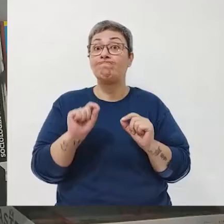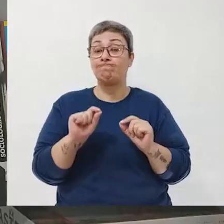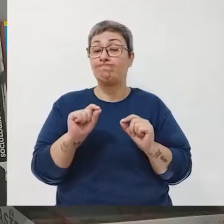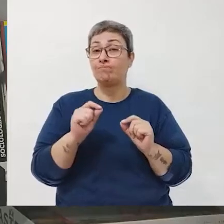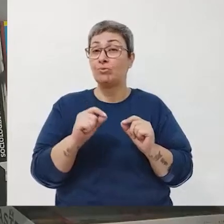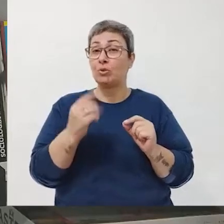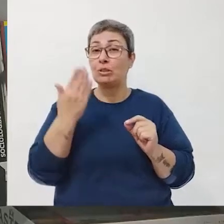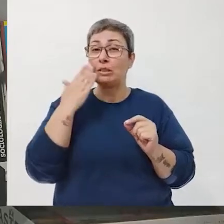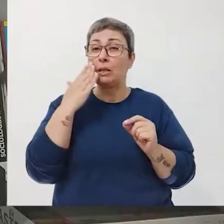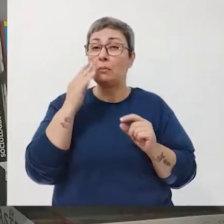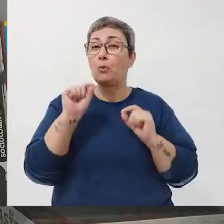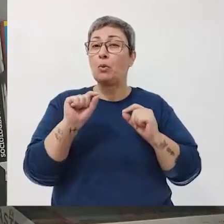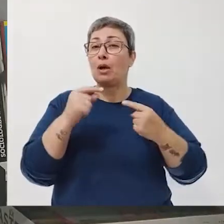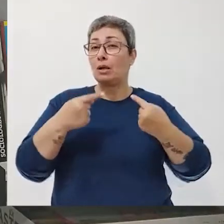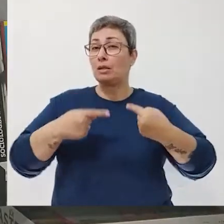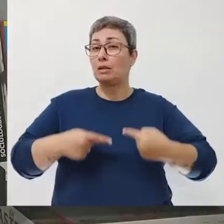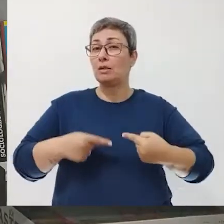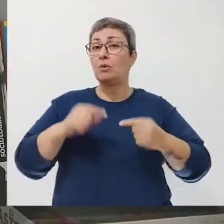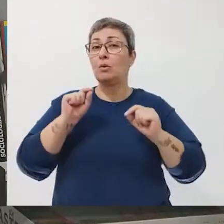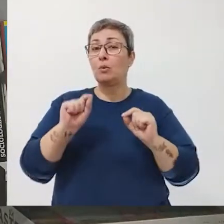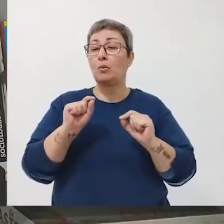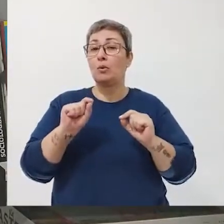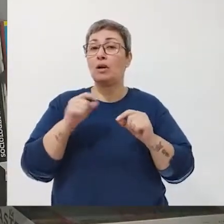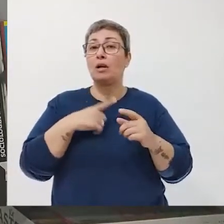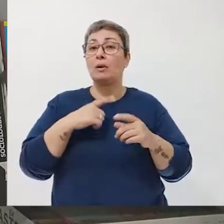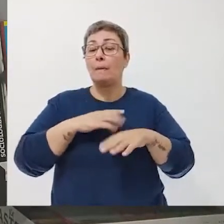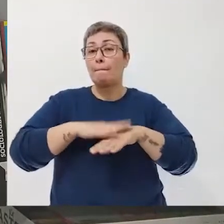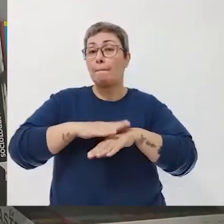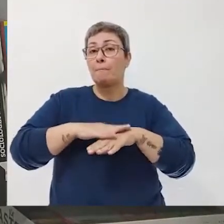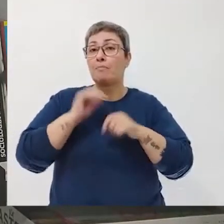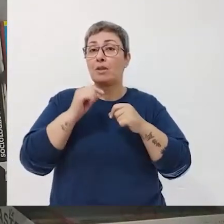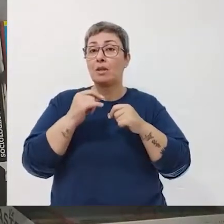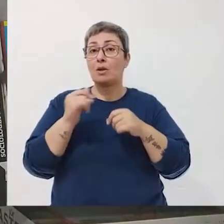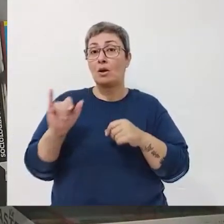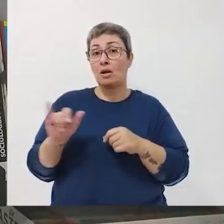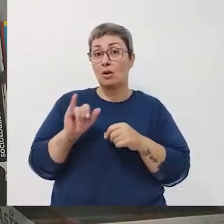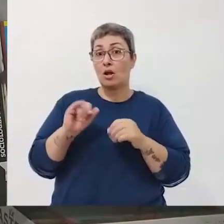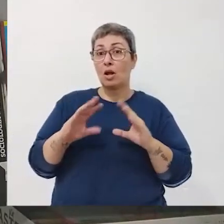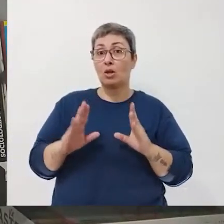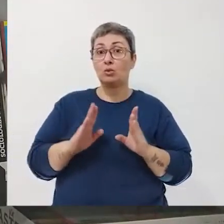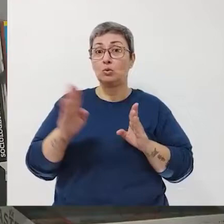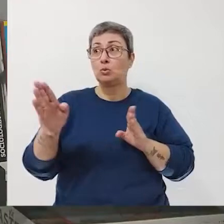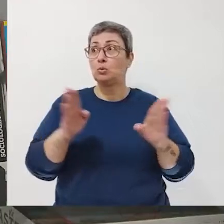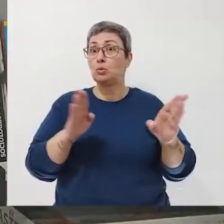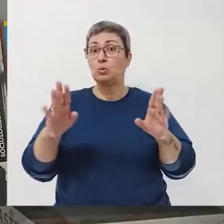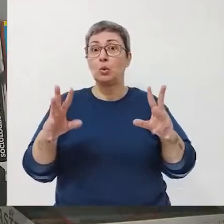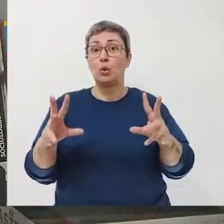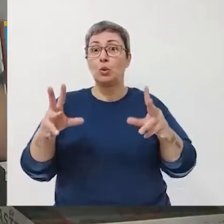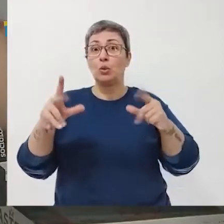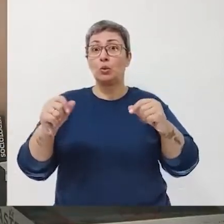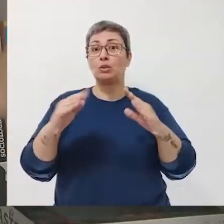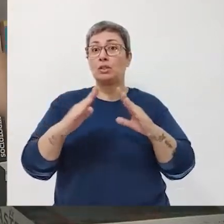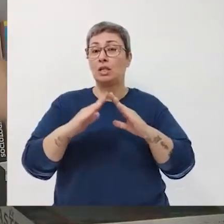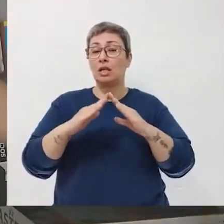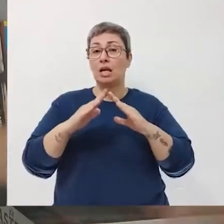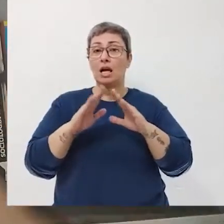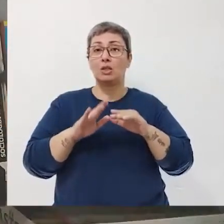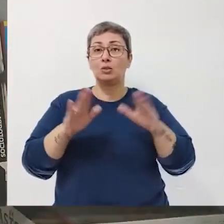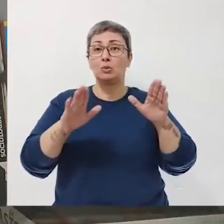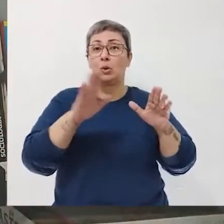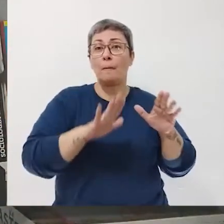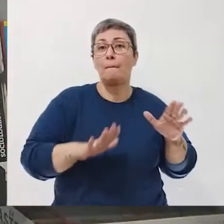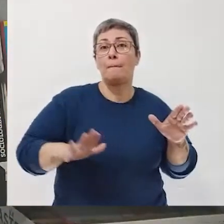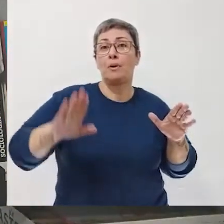que vocês devem saber desse desafio. É o de fazer com que a energia chegue a todos os lares de todos os cantos do